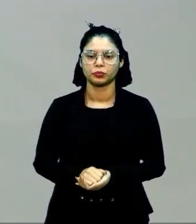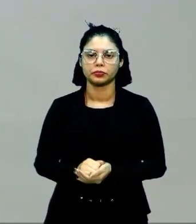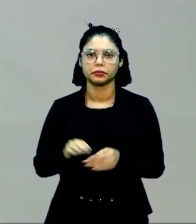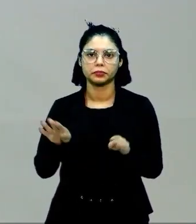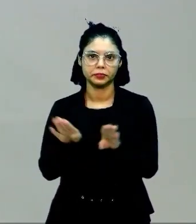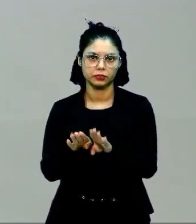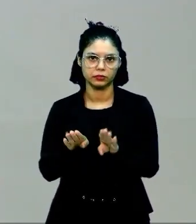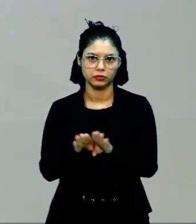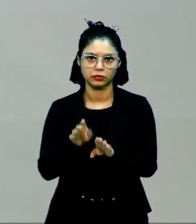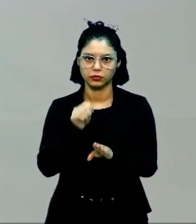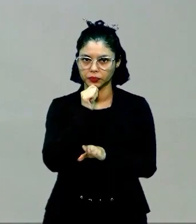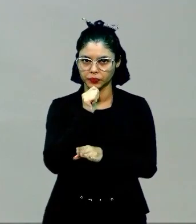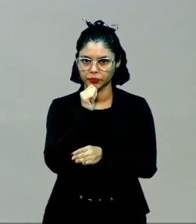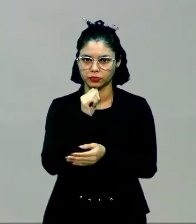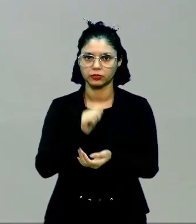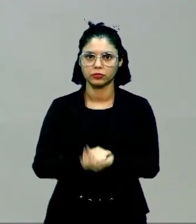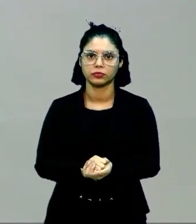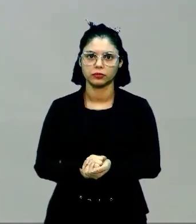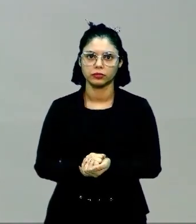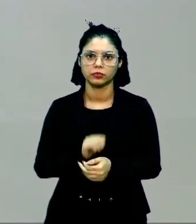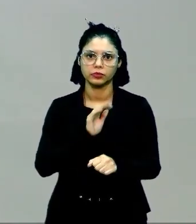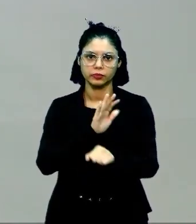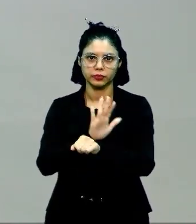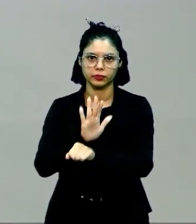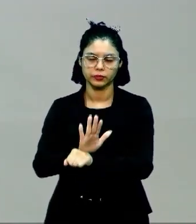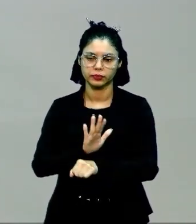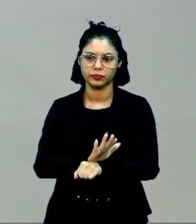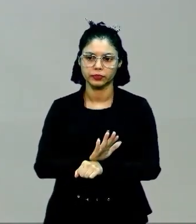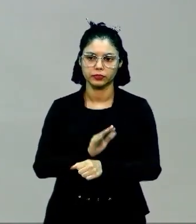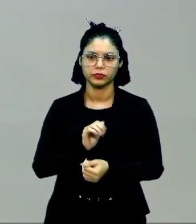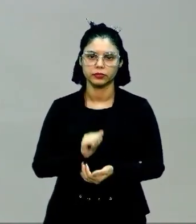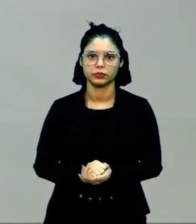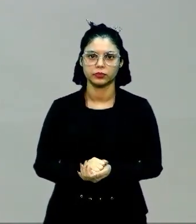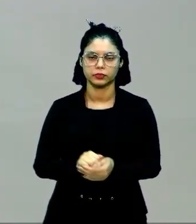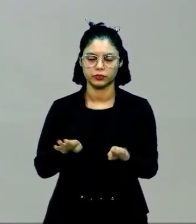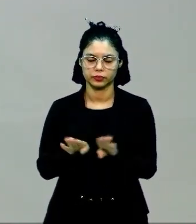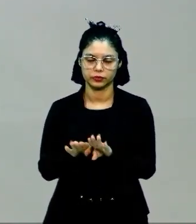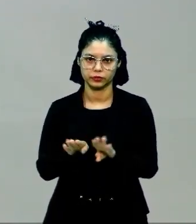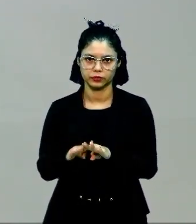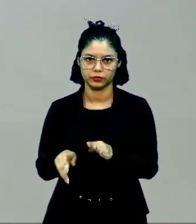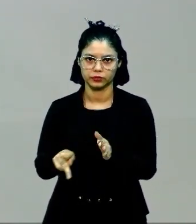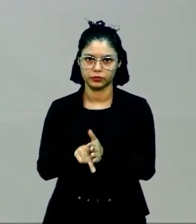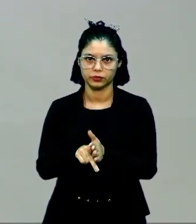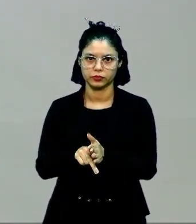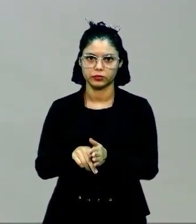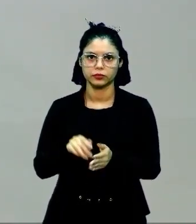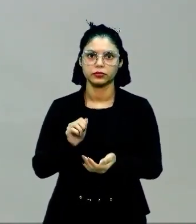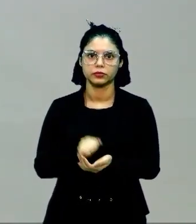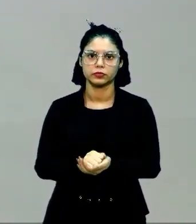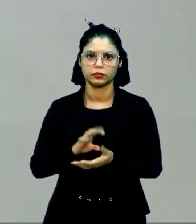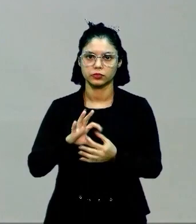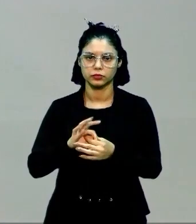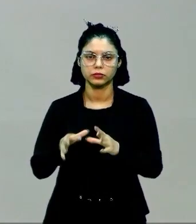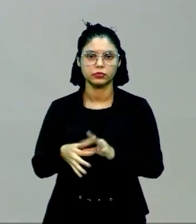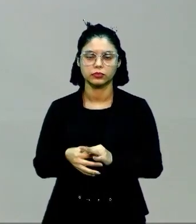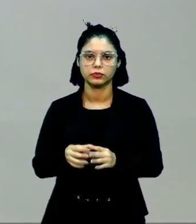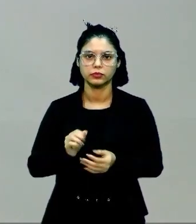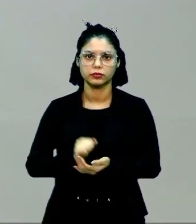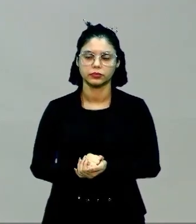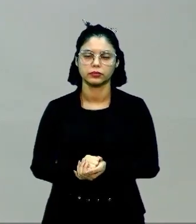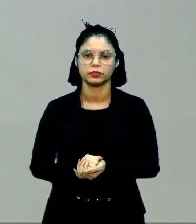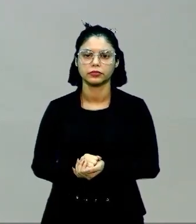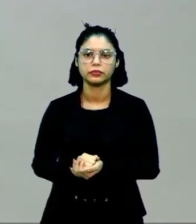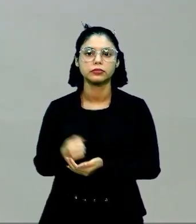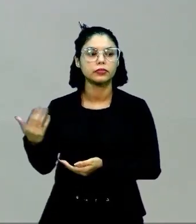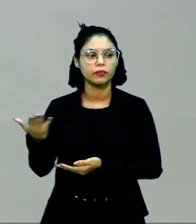de conceber a realidade social e os membros que compõem justamente esse contexto. Com